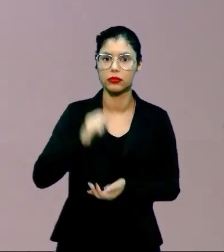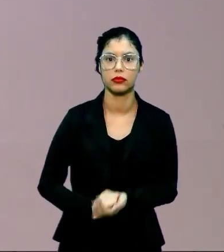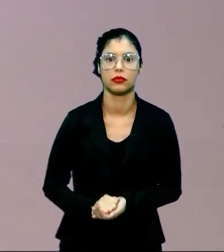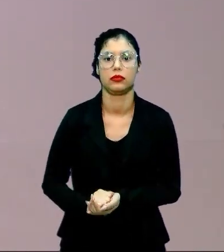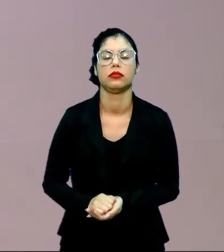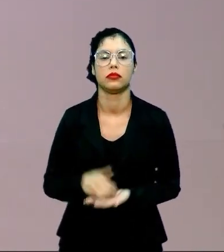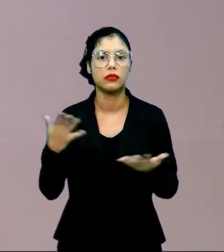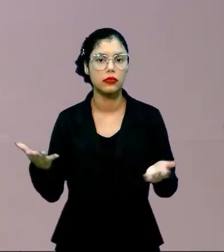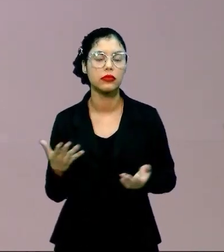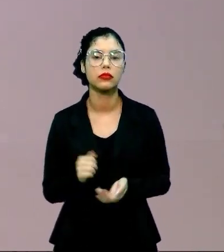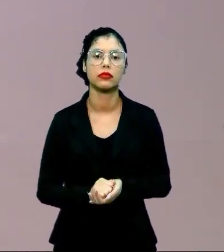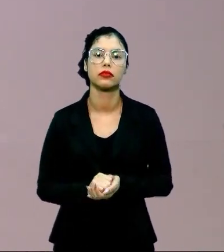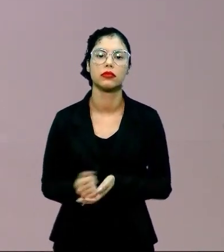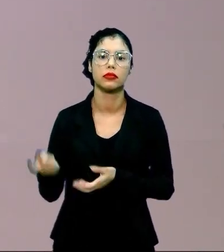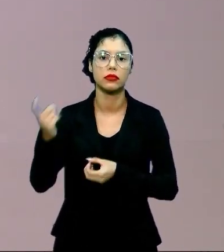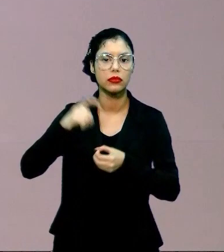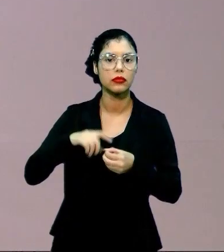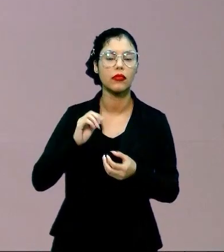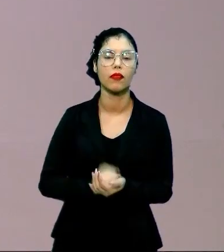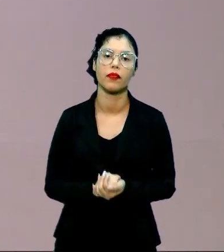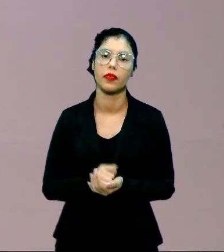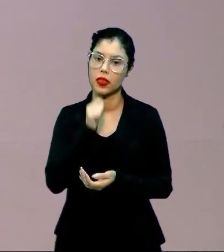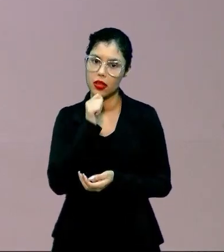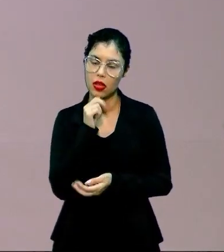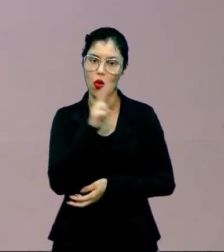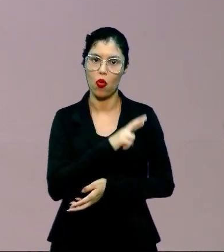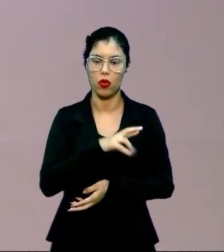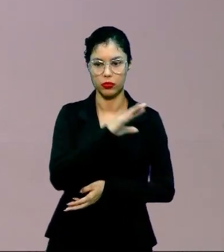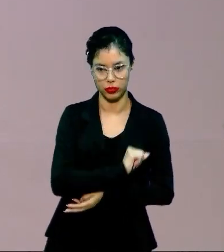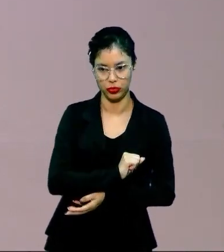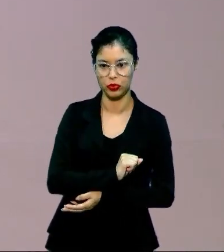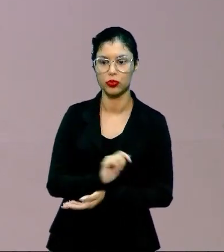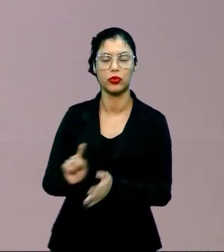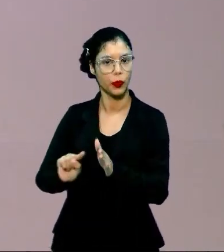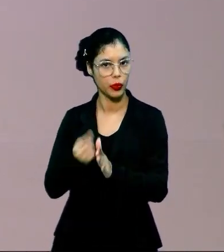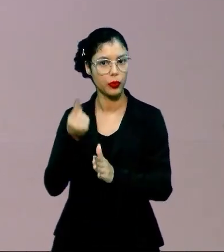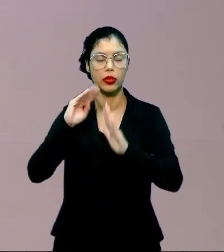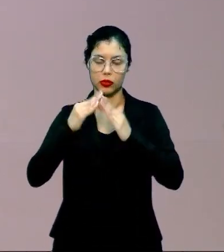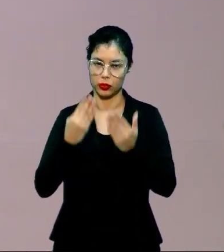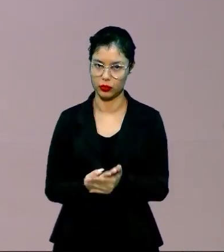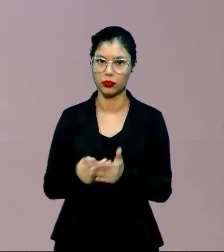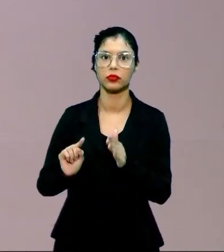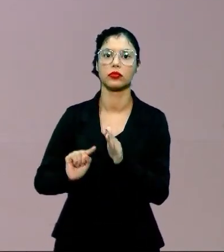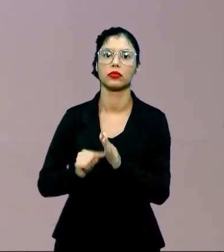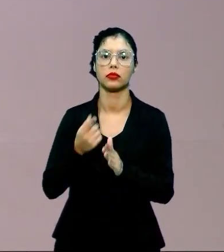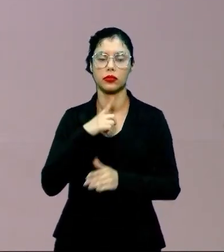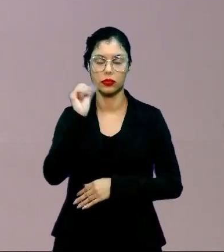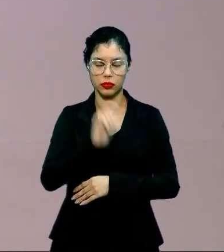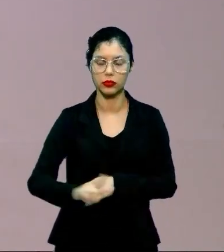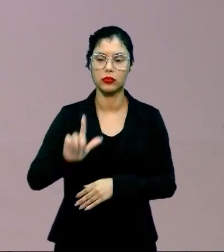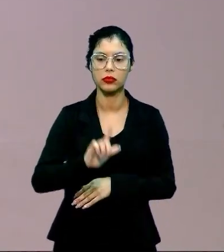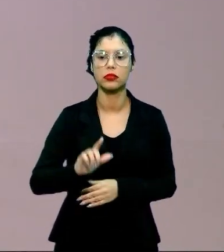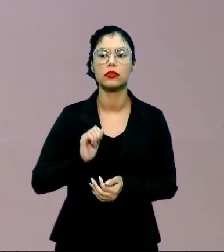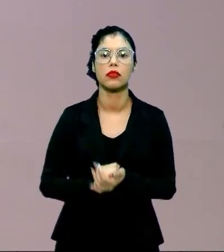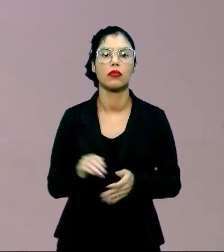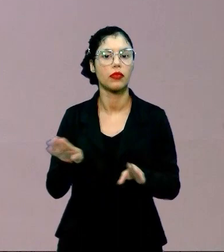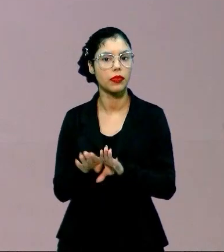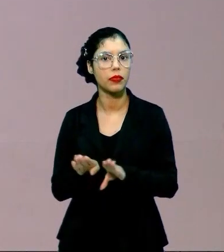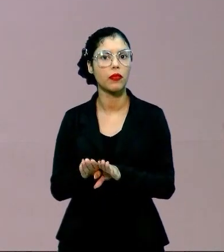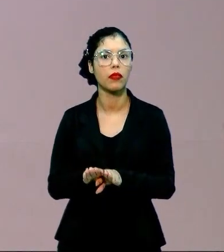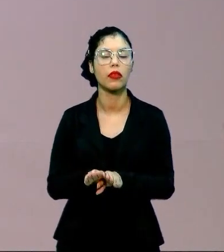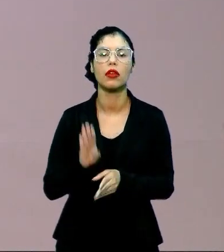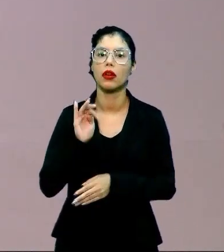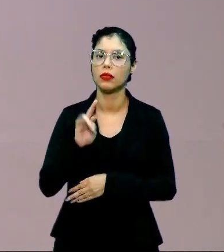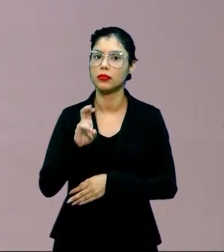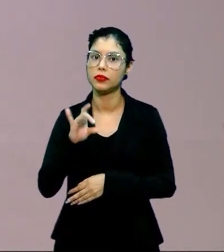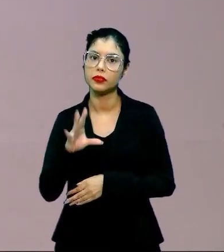importantíssima, que dará respaldo aí para o romantismo, que é a primeira escola literária, e posteriormente a gente tem o